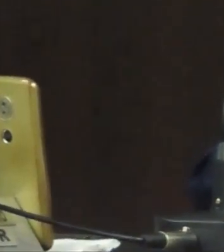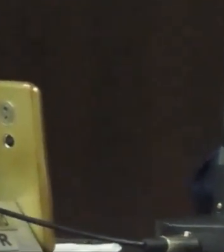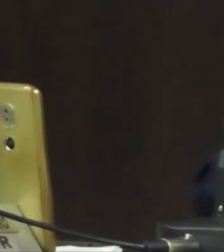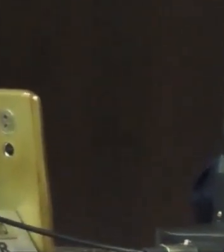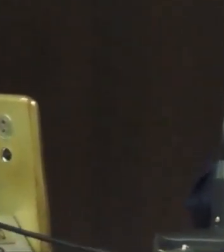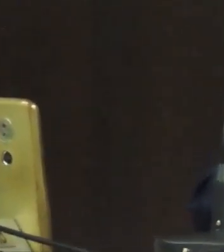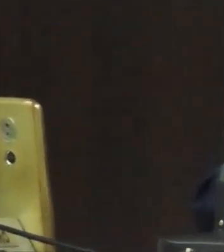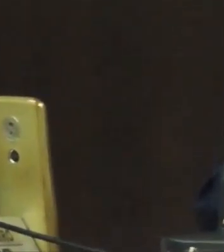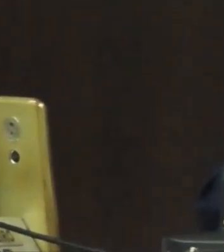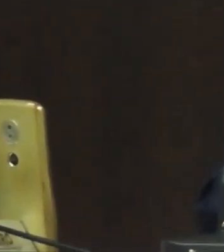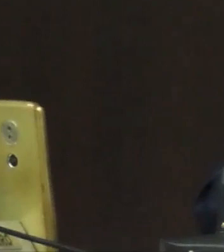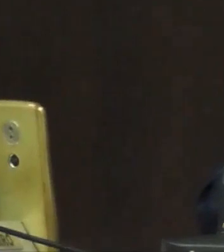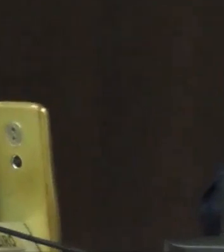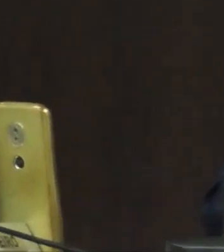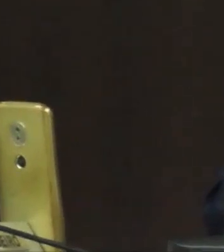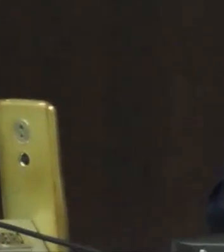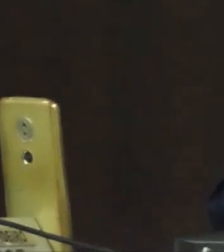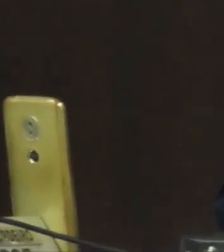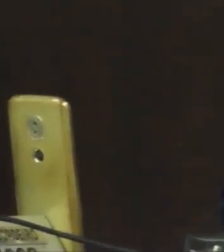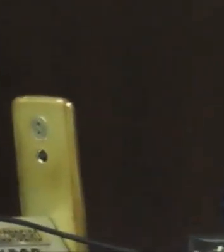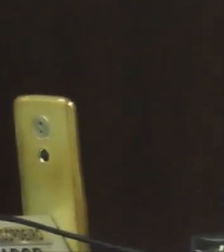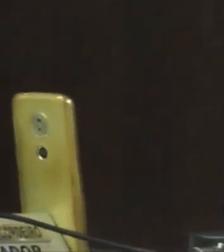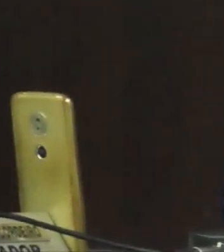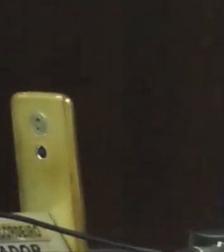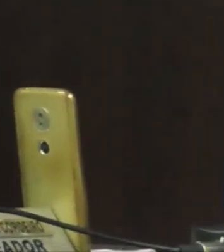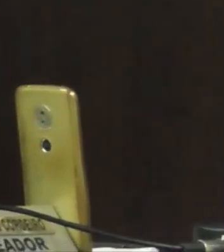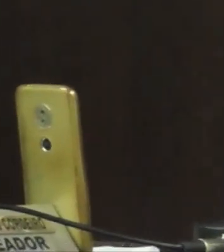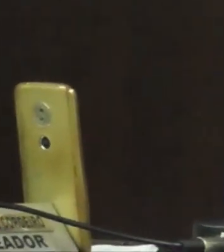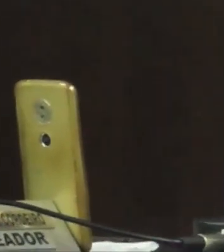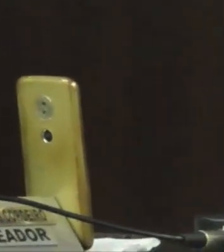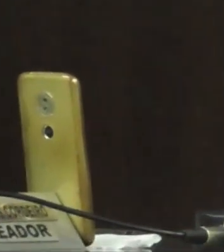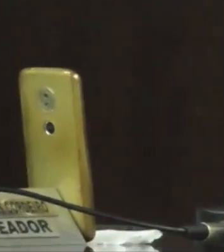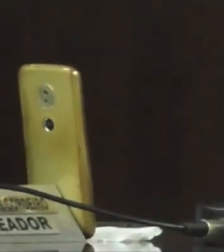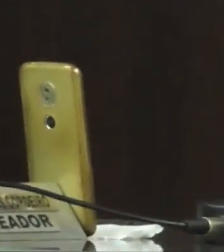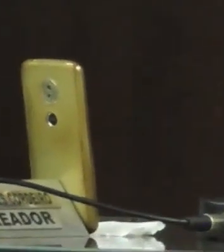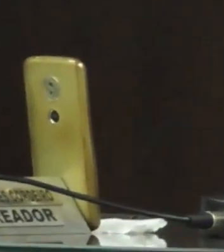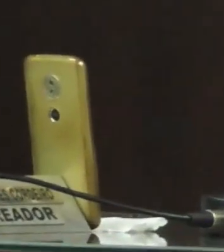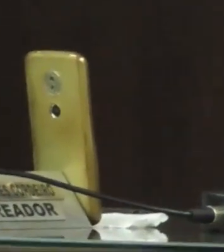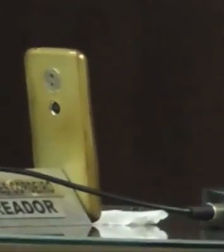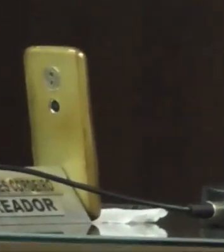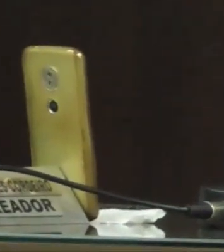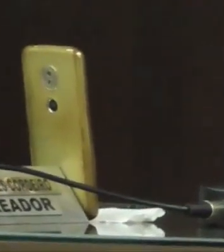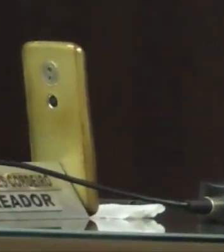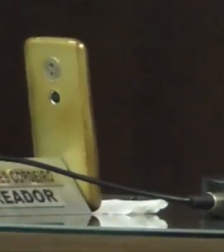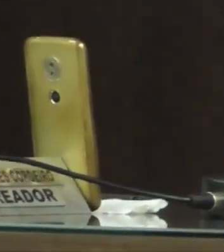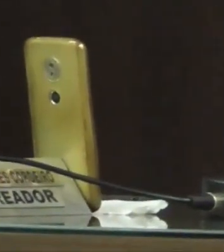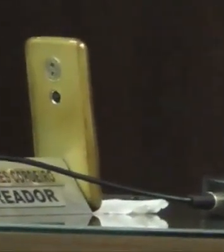esse recado nosso e cumpra, porque a coisa está feia na questão de saúde de Janeiro.